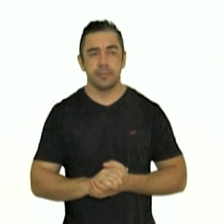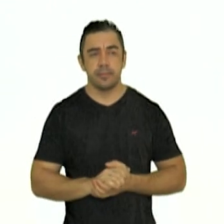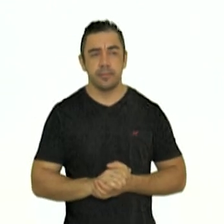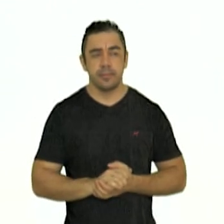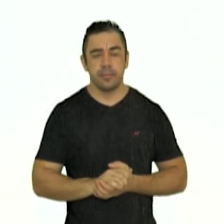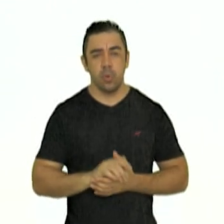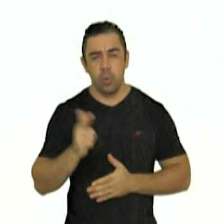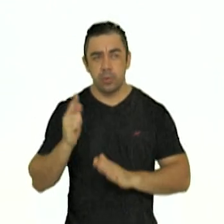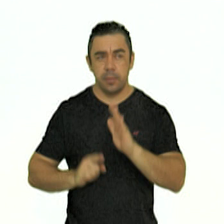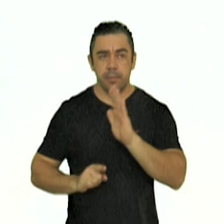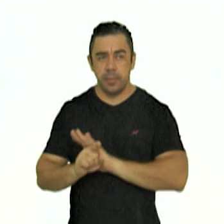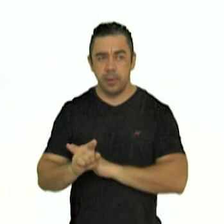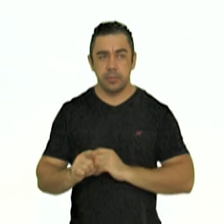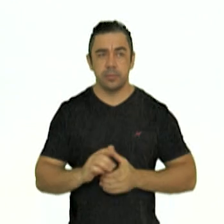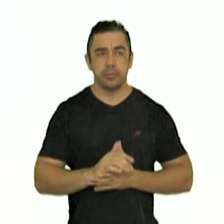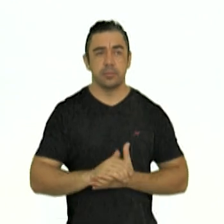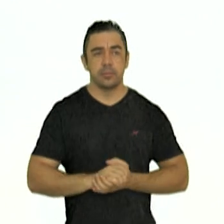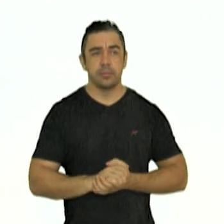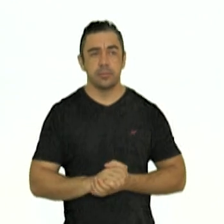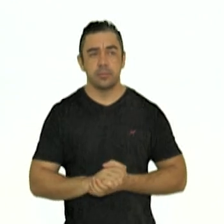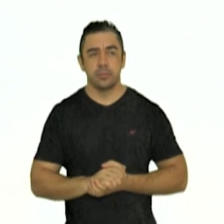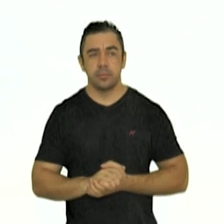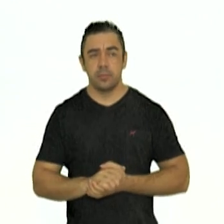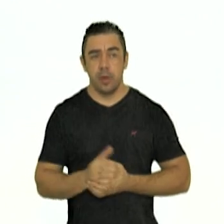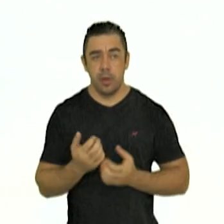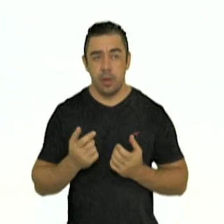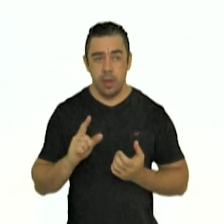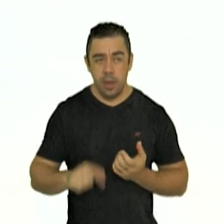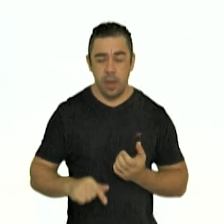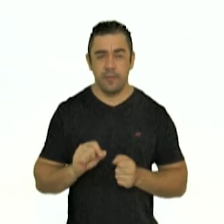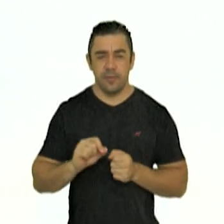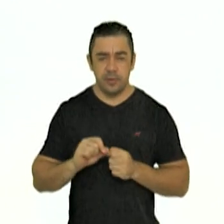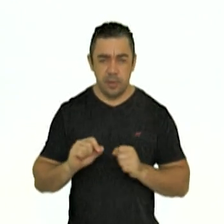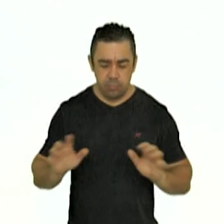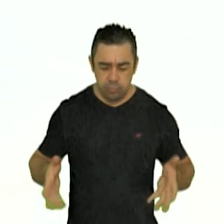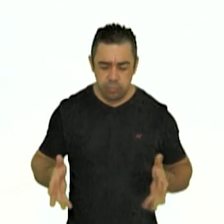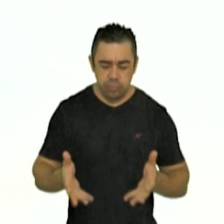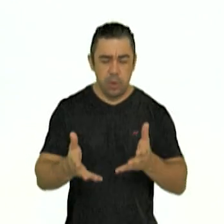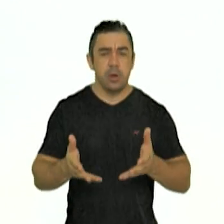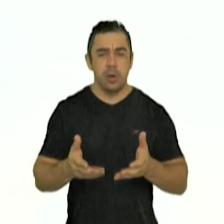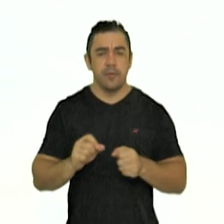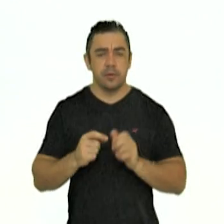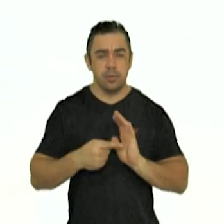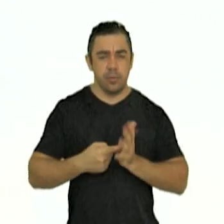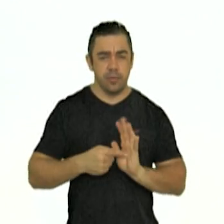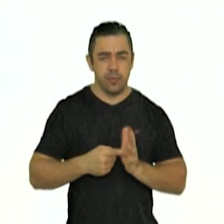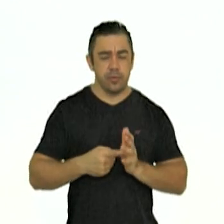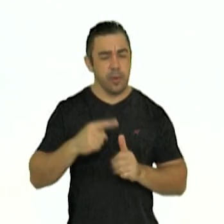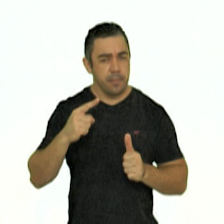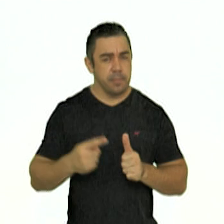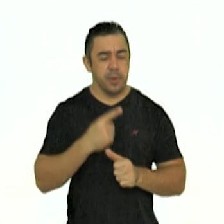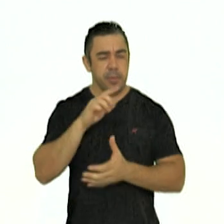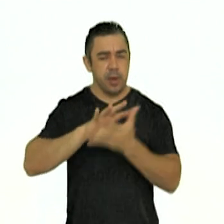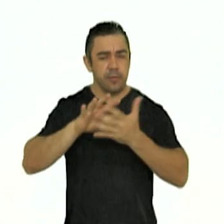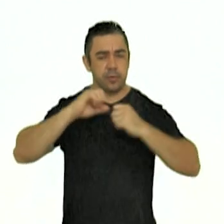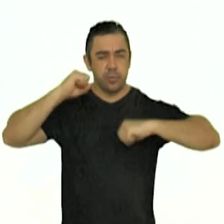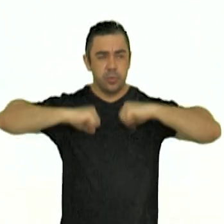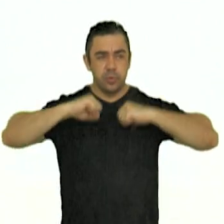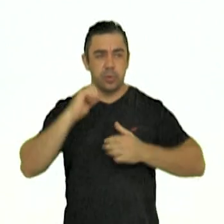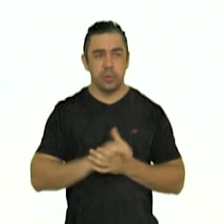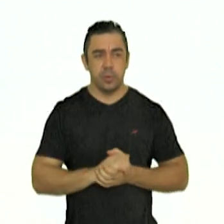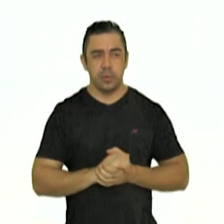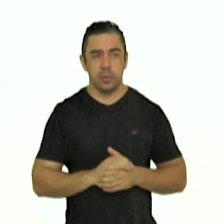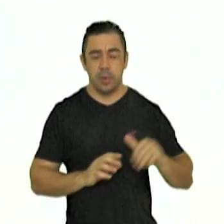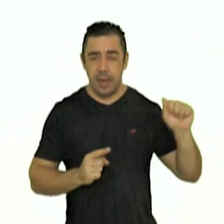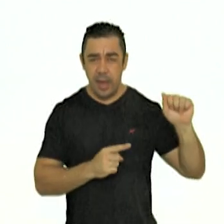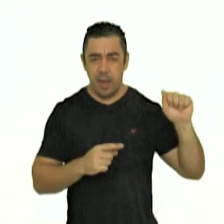Norte. Segundo quiz do dia, fonte energética que impulsionava os motores a vapor da primeira Revolução Industrial. Seria letra A,